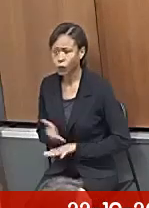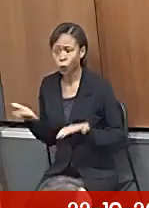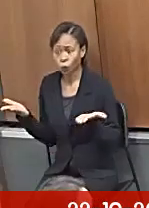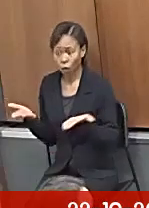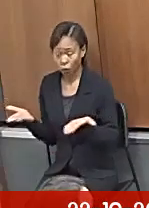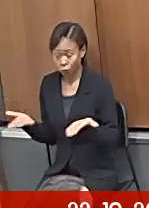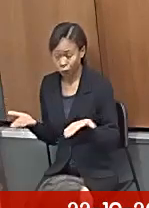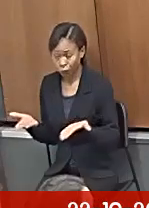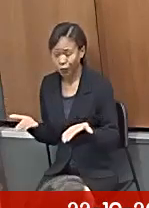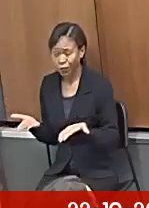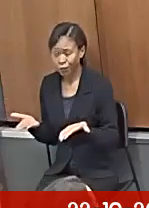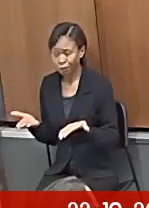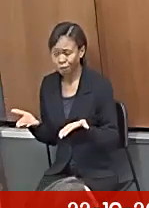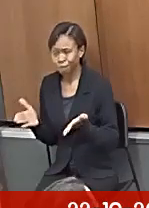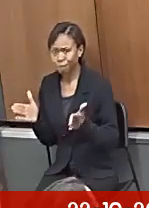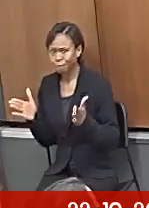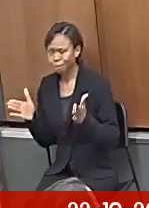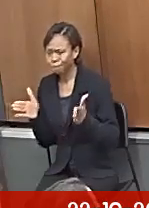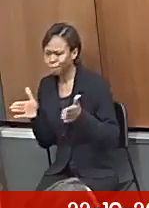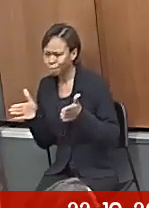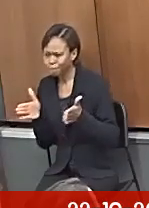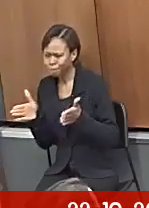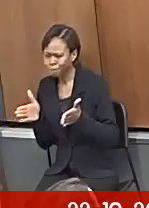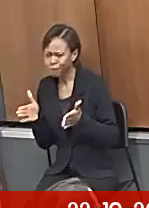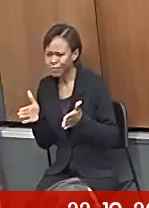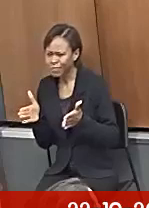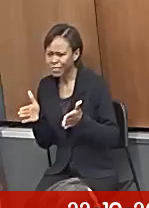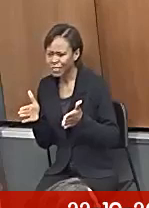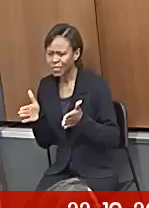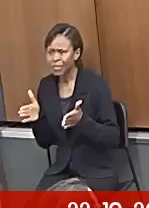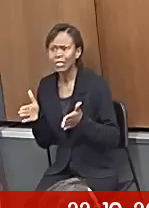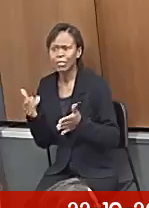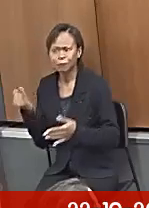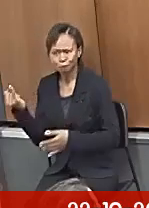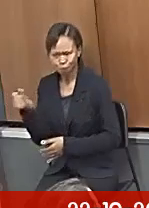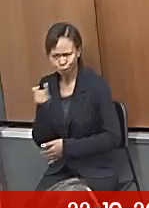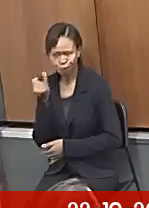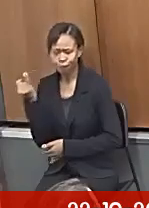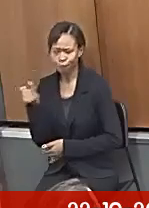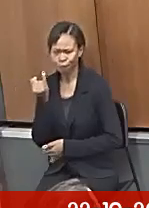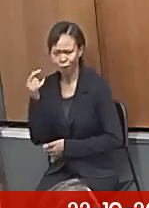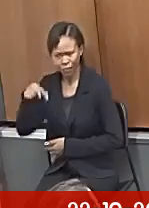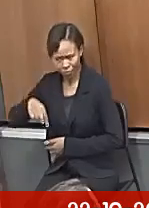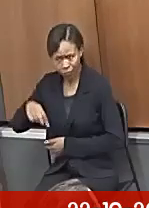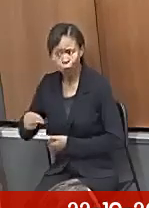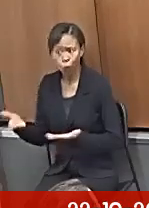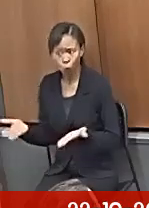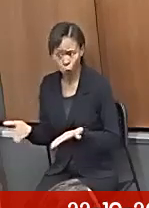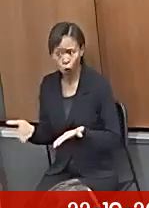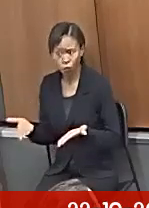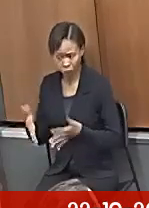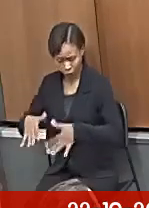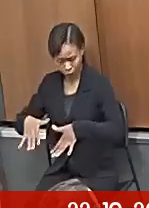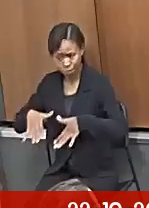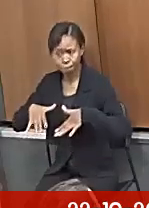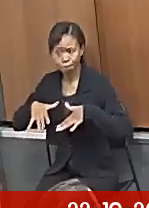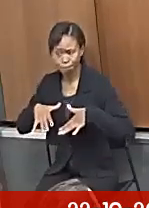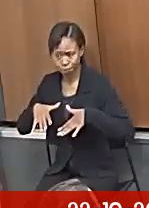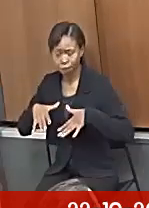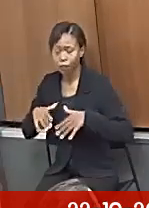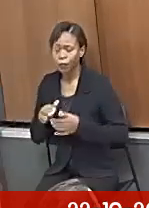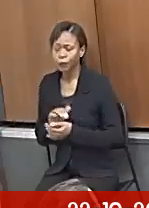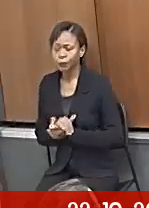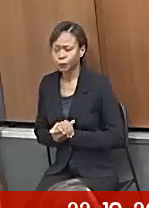momento que nós vivemos agora aqui de suma importância. Essa comissão, desde o início dos